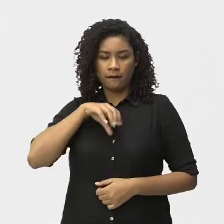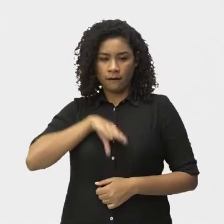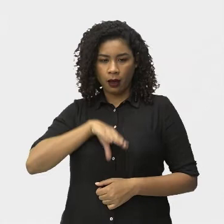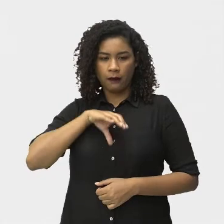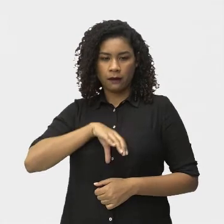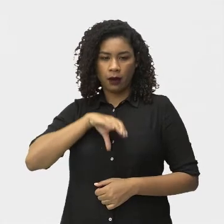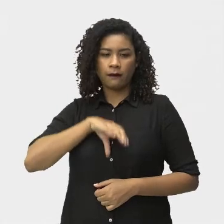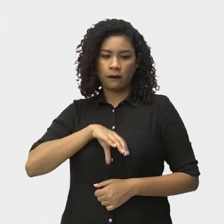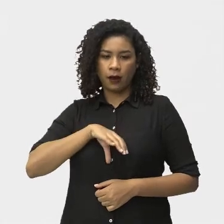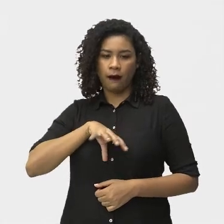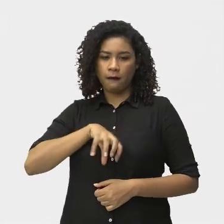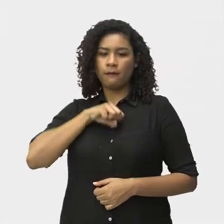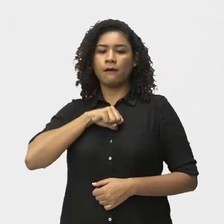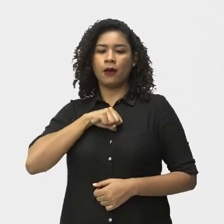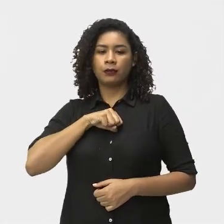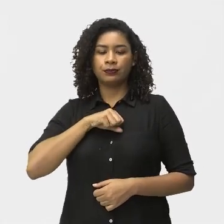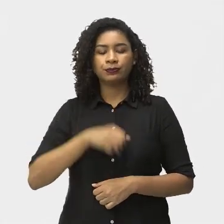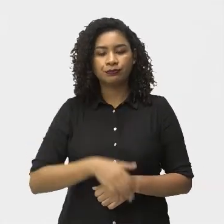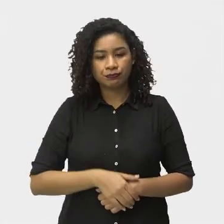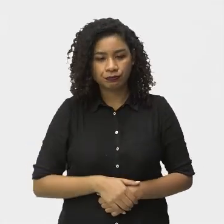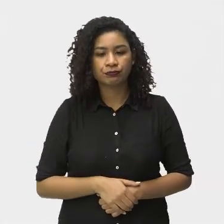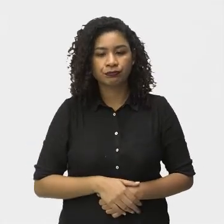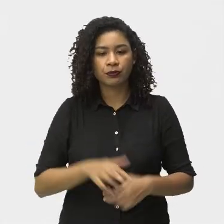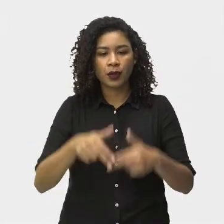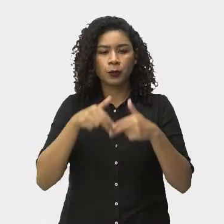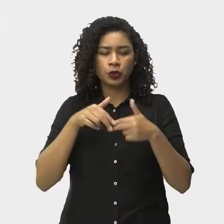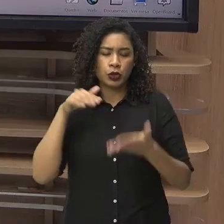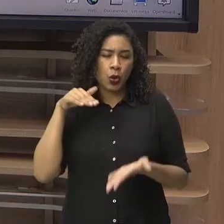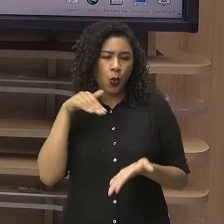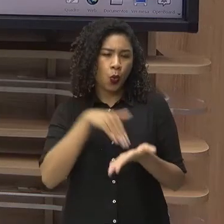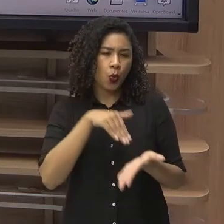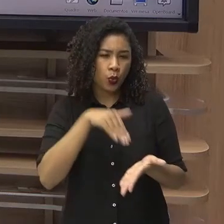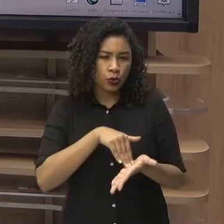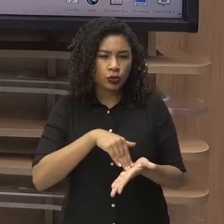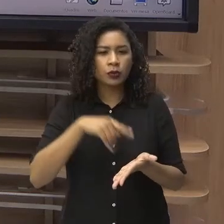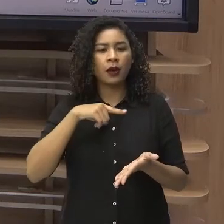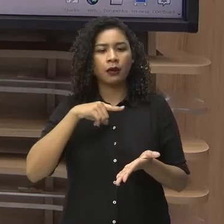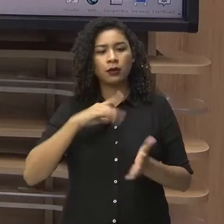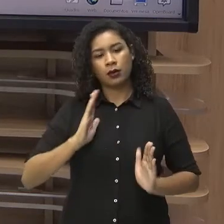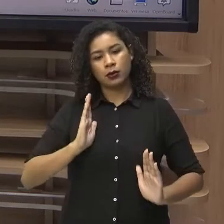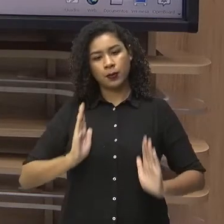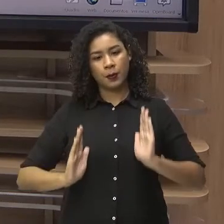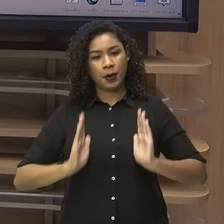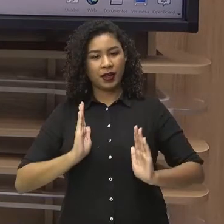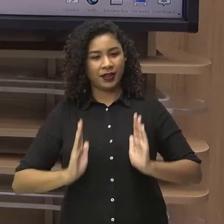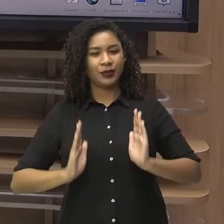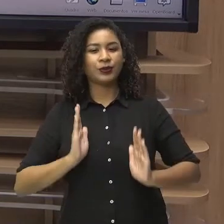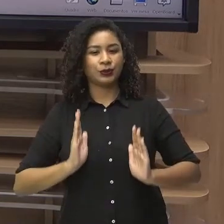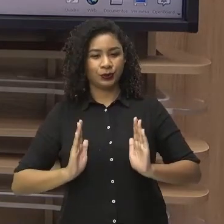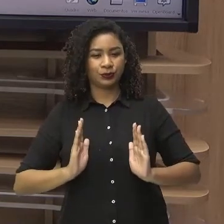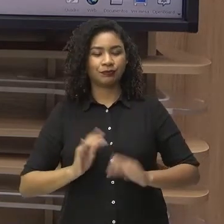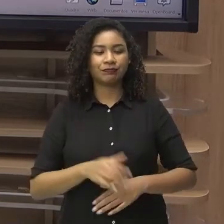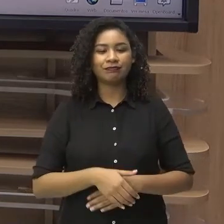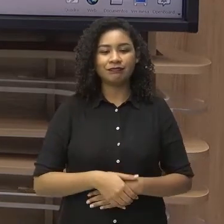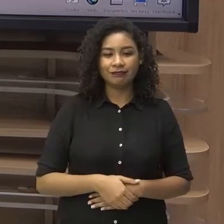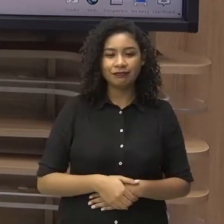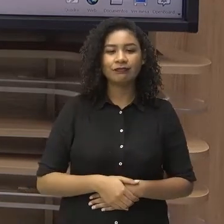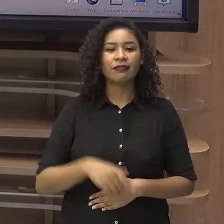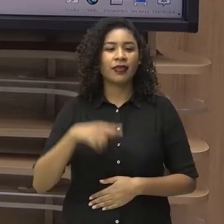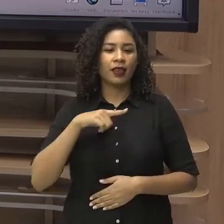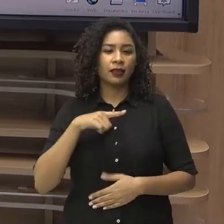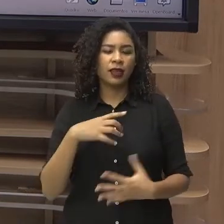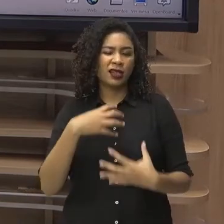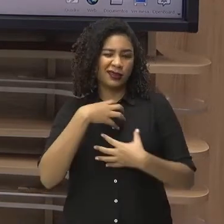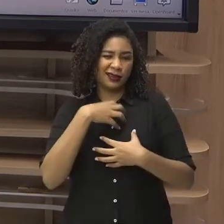de menopausa, né? Depois que a mulher fez ali a sua última menstruação, temos ali esse período que é chamado de menopausa. E ele traz